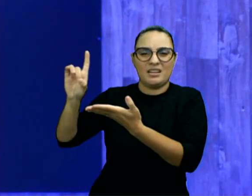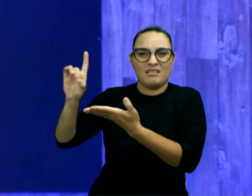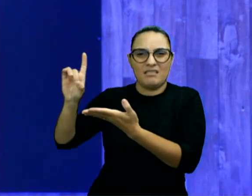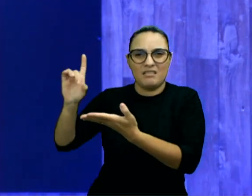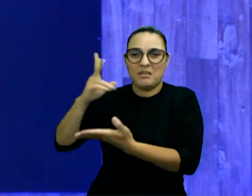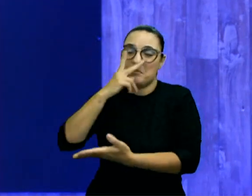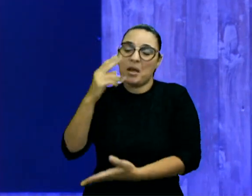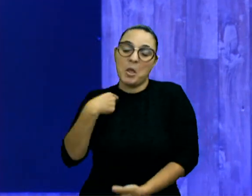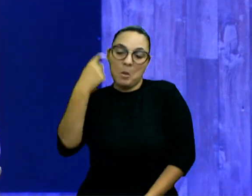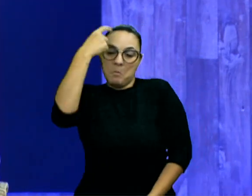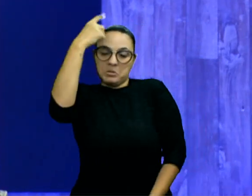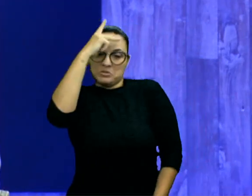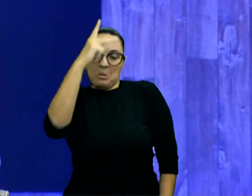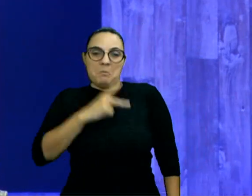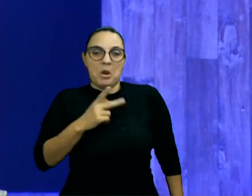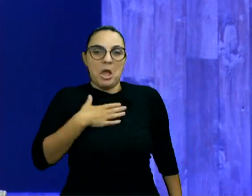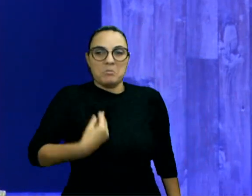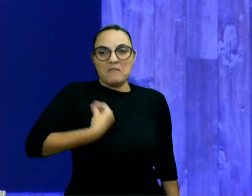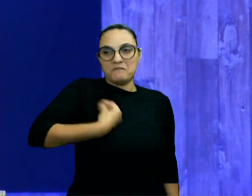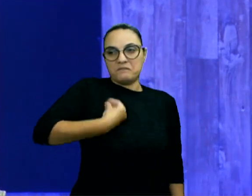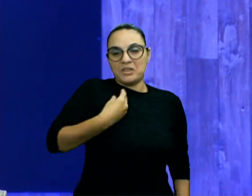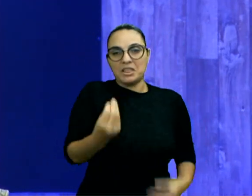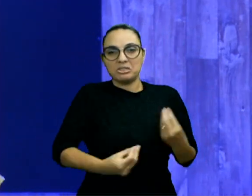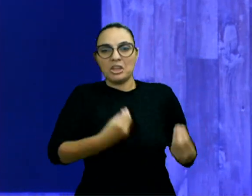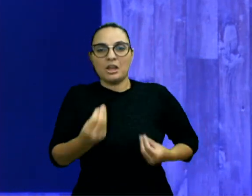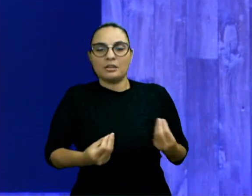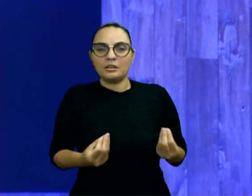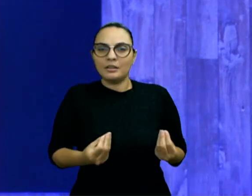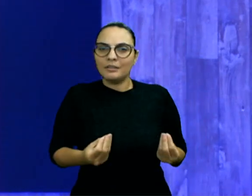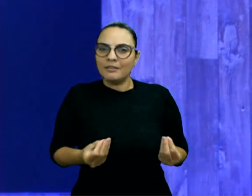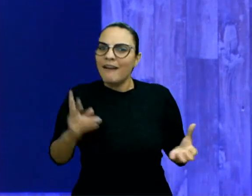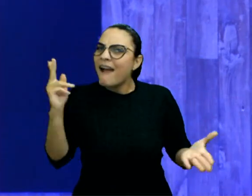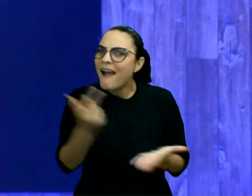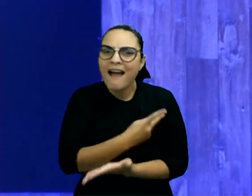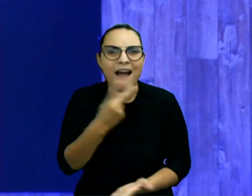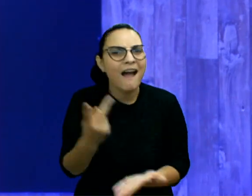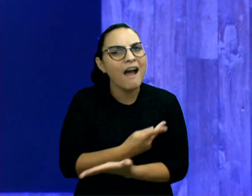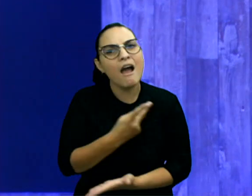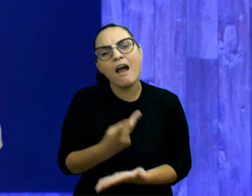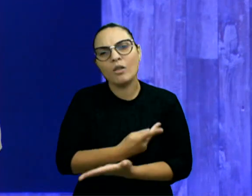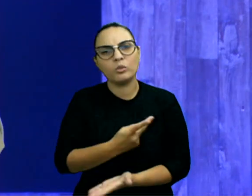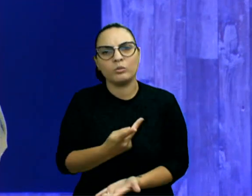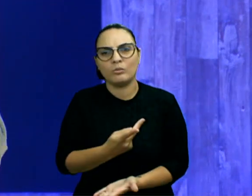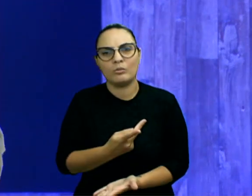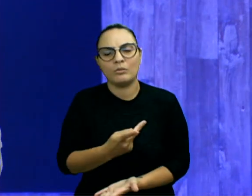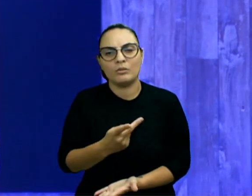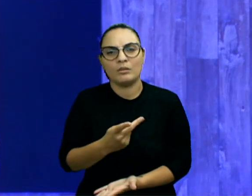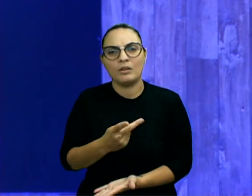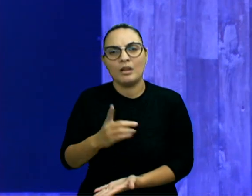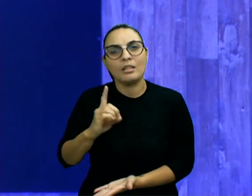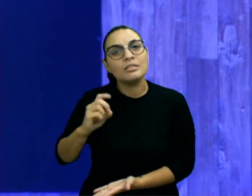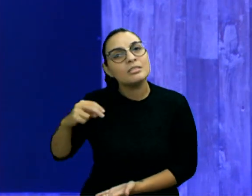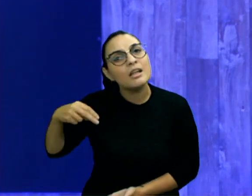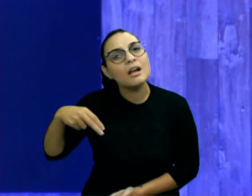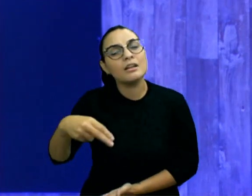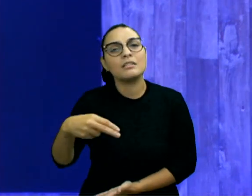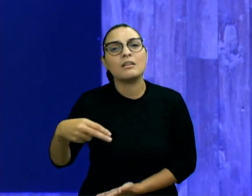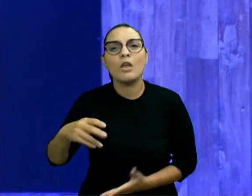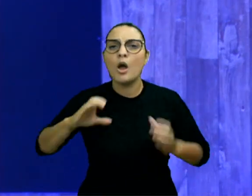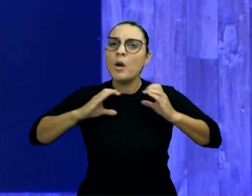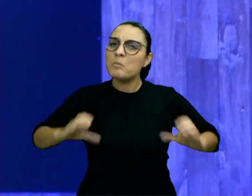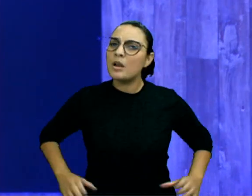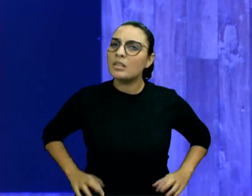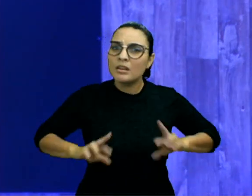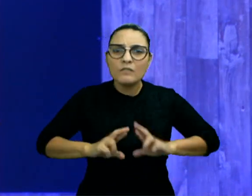eu quero, eu ando do jeito que eu quero. Não, eu vejo Daniel fazendo diferente. Eu vejo